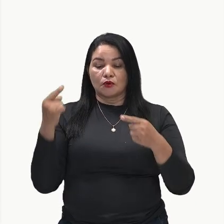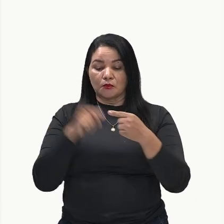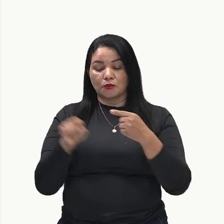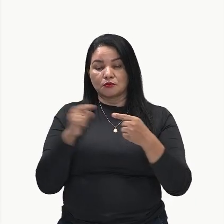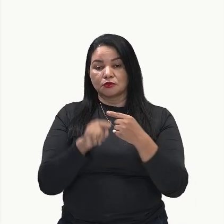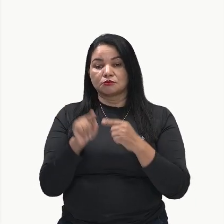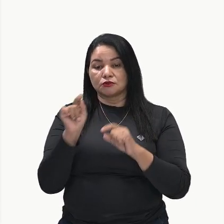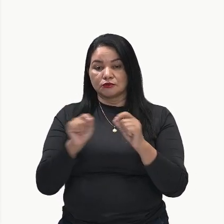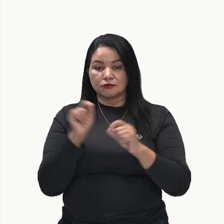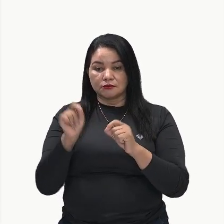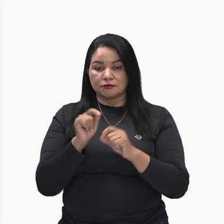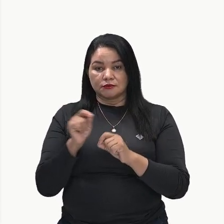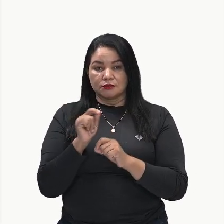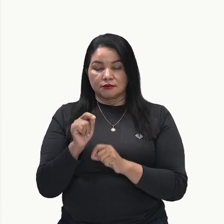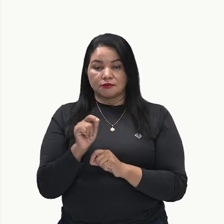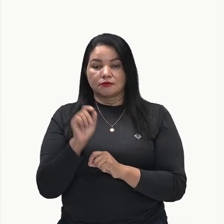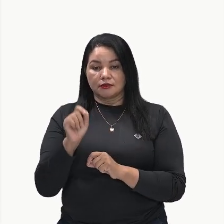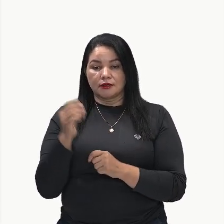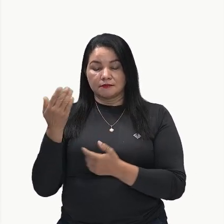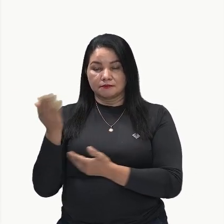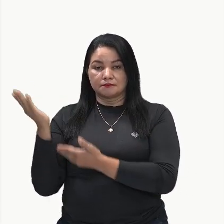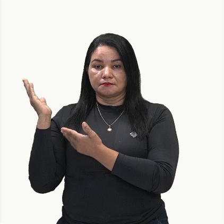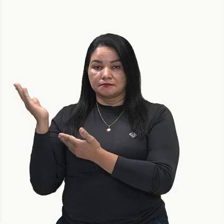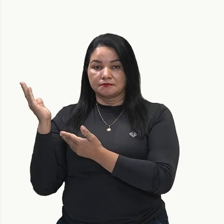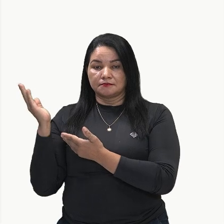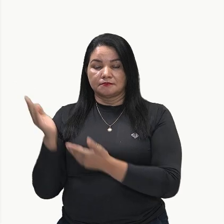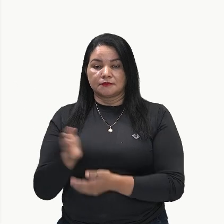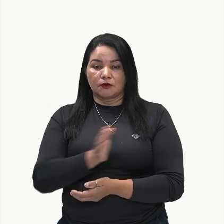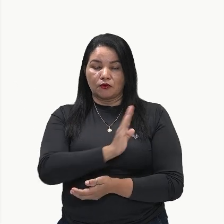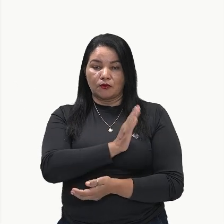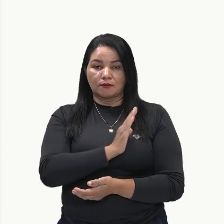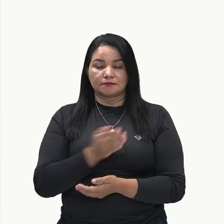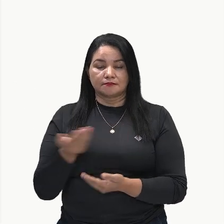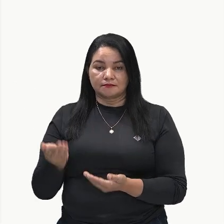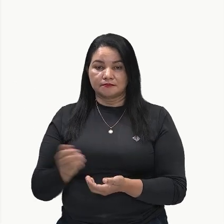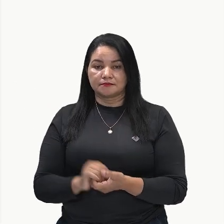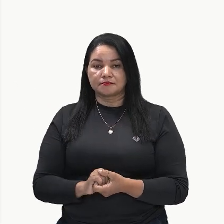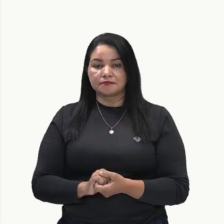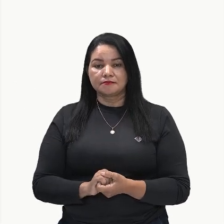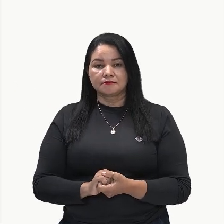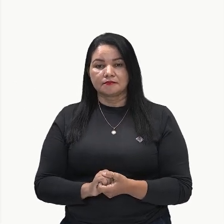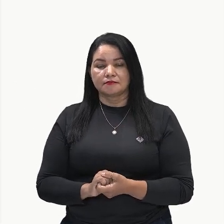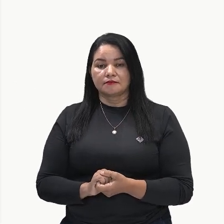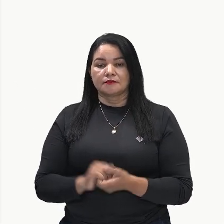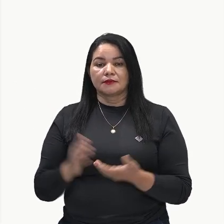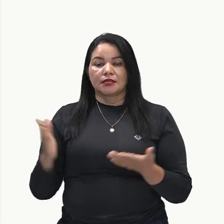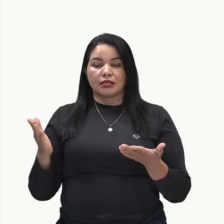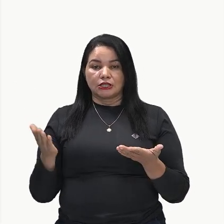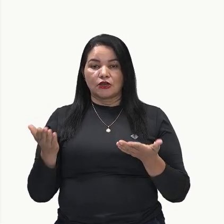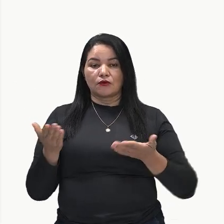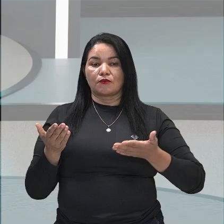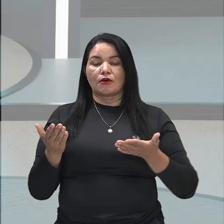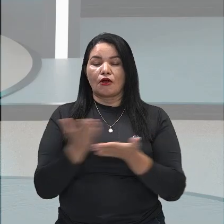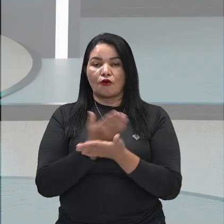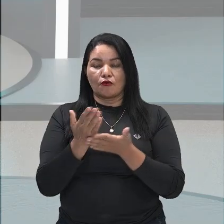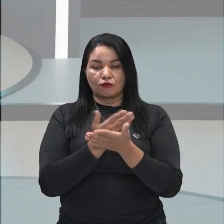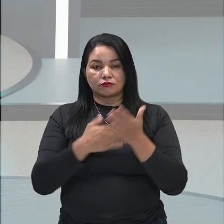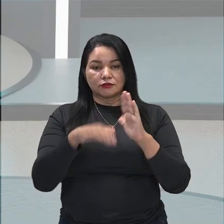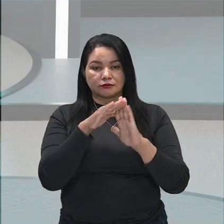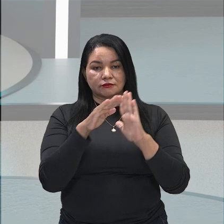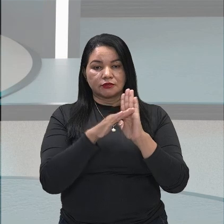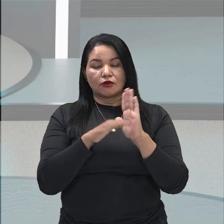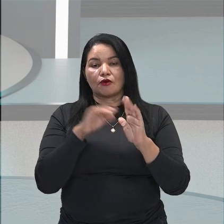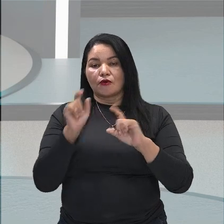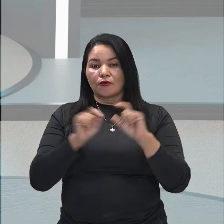uma exceção. Então, vamos às categorias da formação dele feminino. Então,